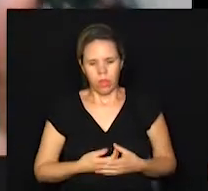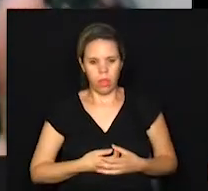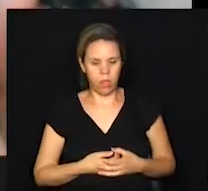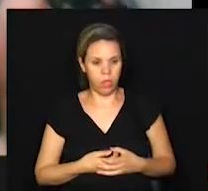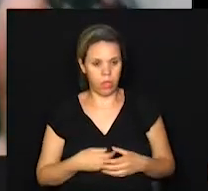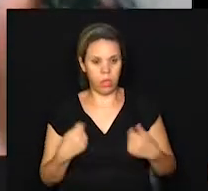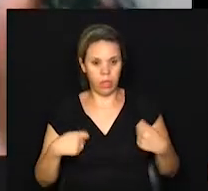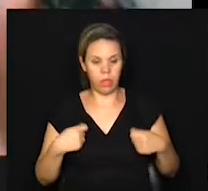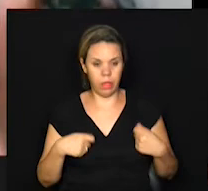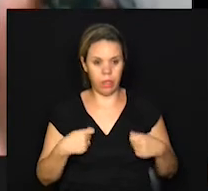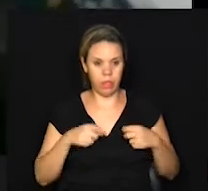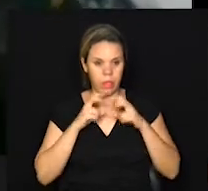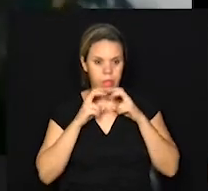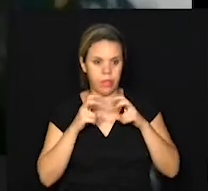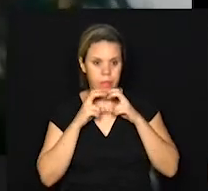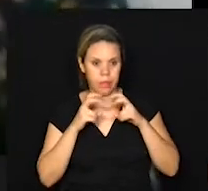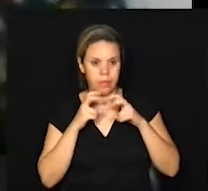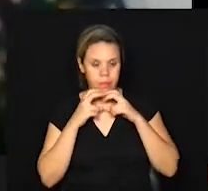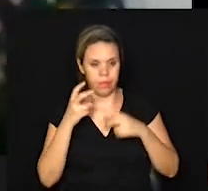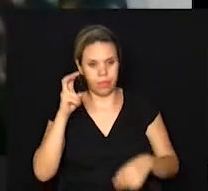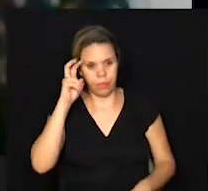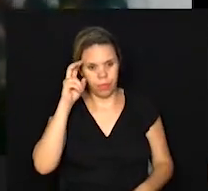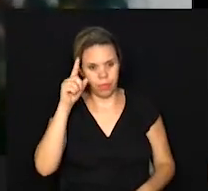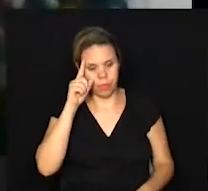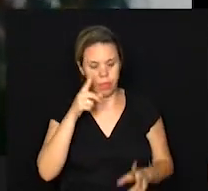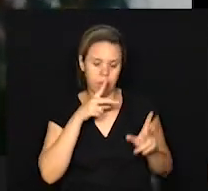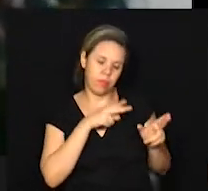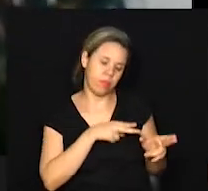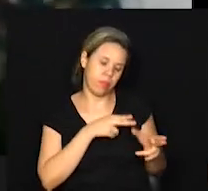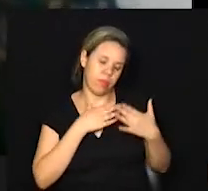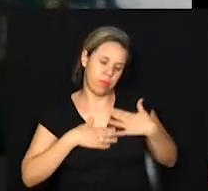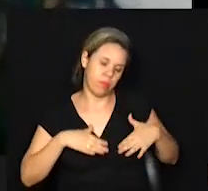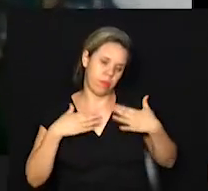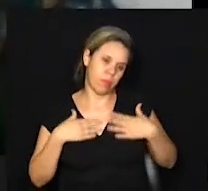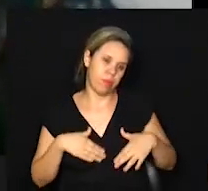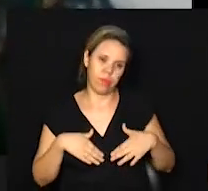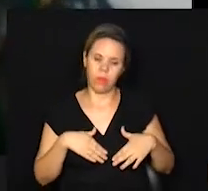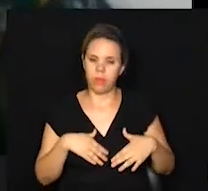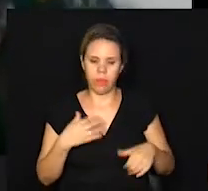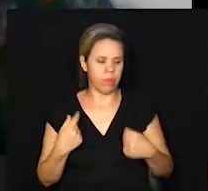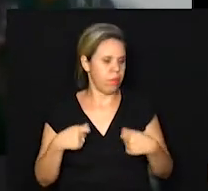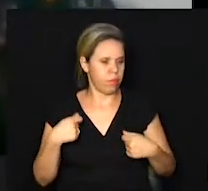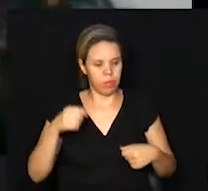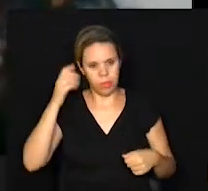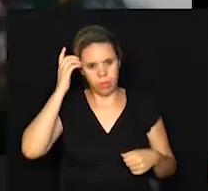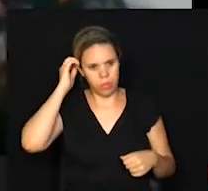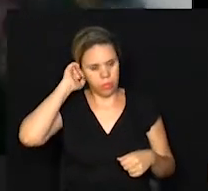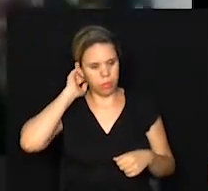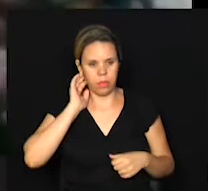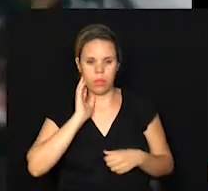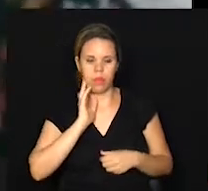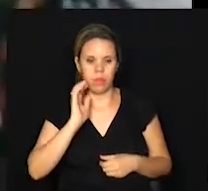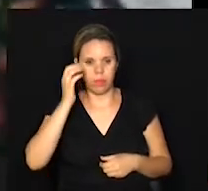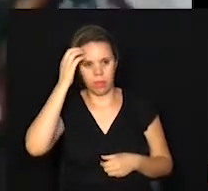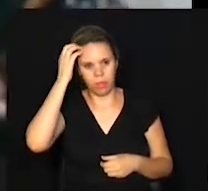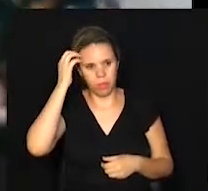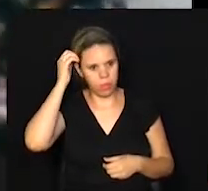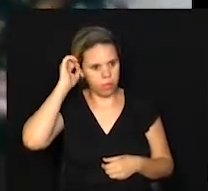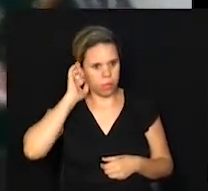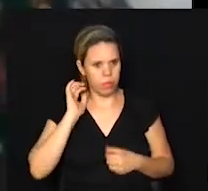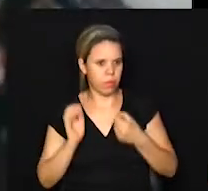preciso de socorro, eu preciso de 5 dias para dormir, para descansar, para não precisar tomar... Olha